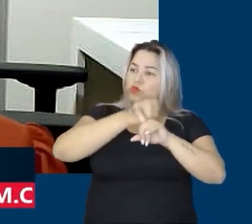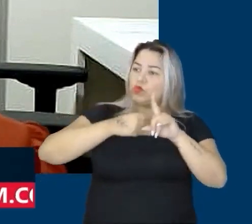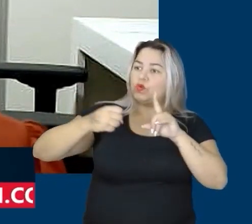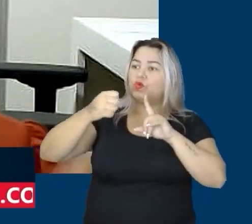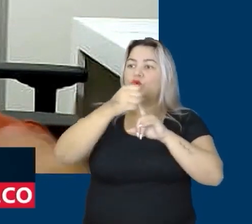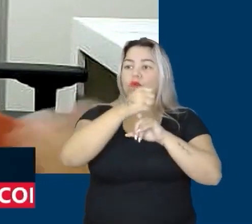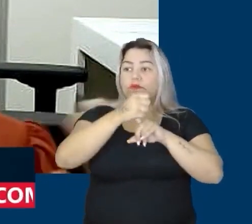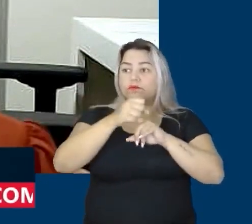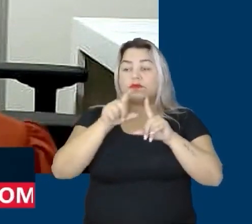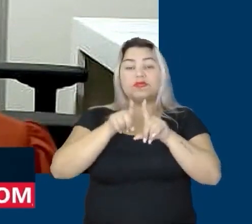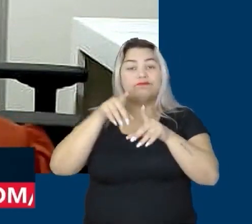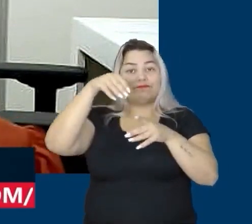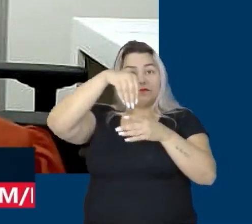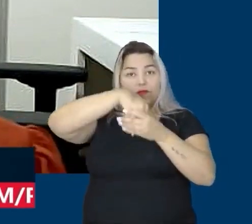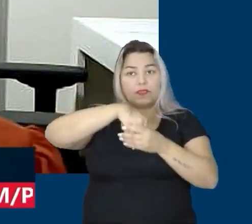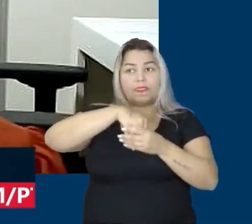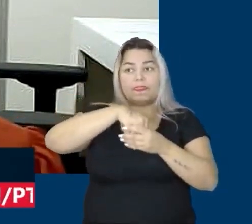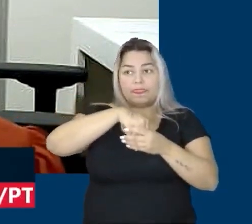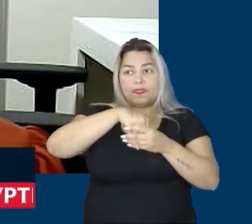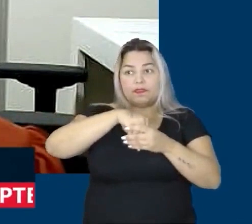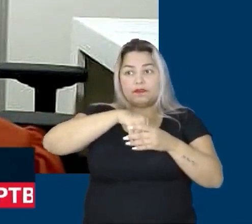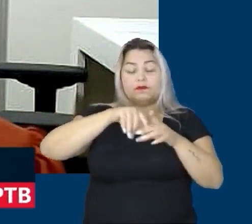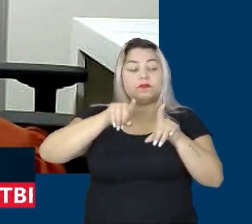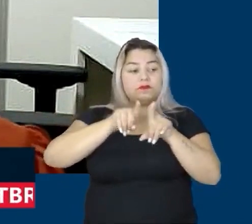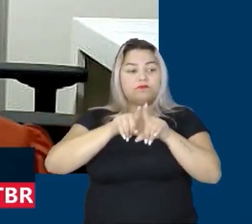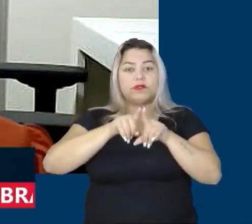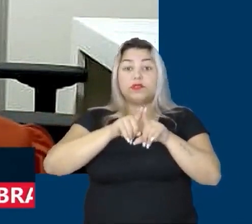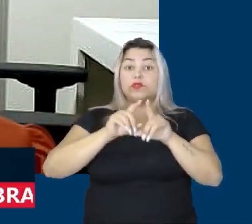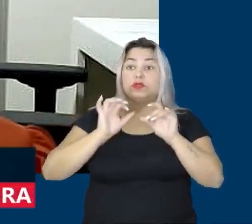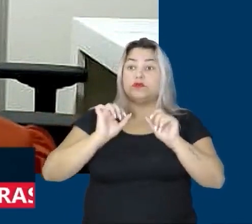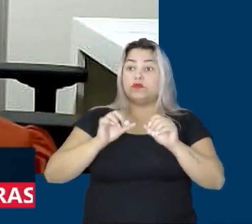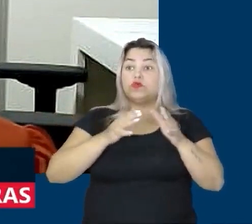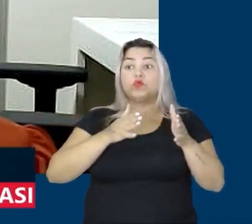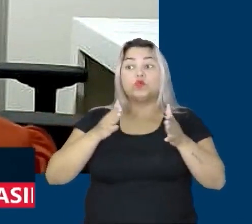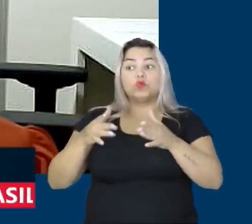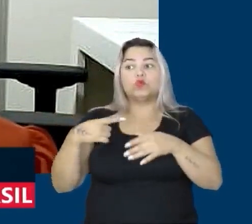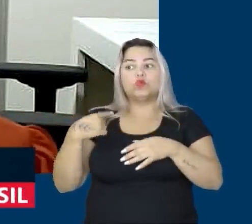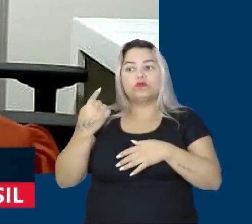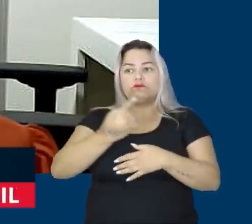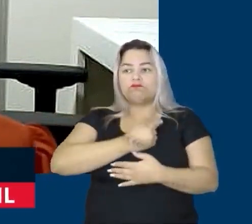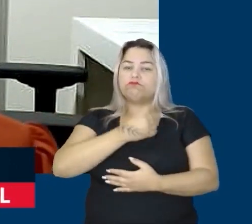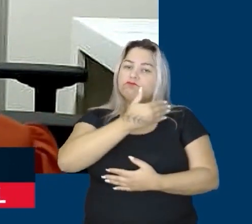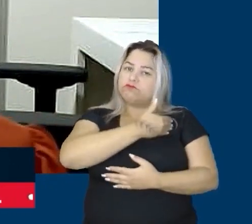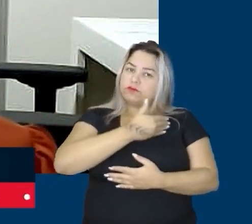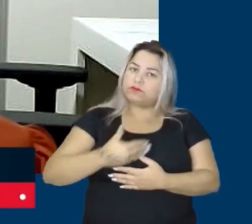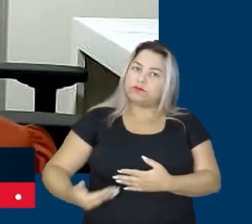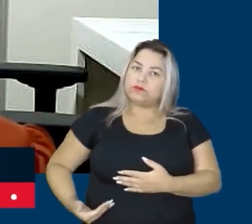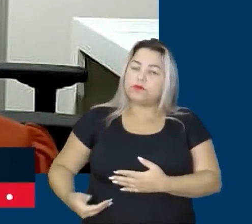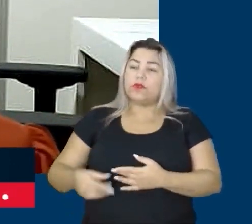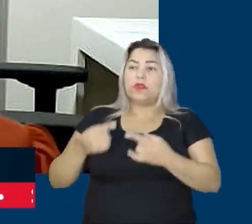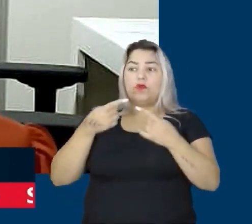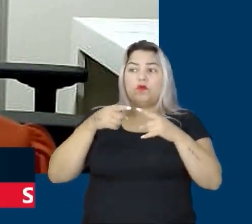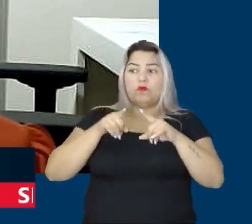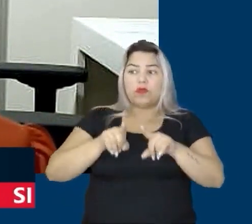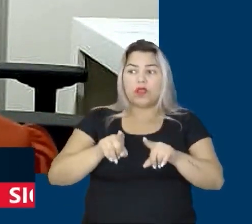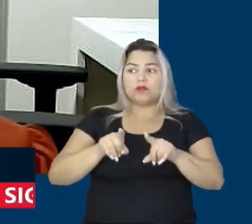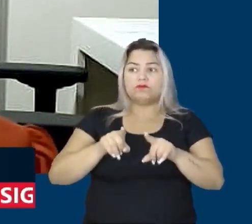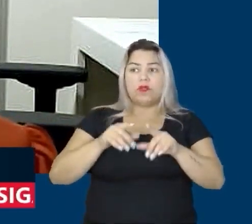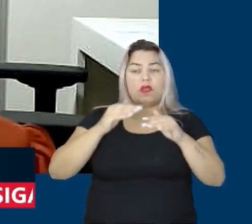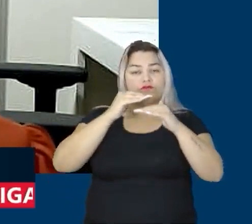ela veio dentro, né, de um dos pilares do nosso governo, que é o combate